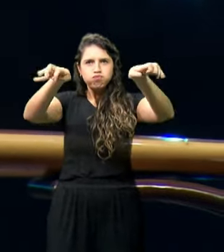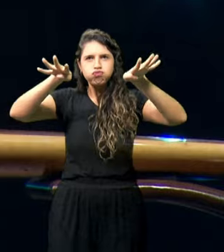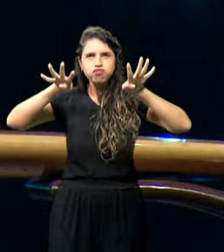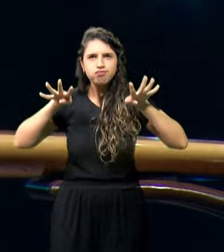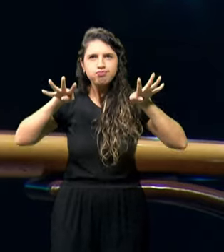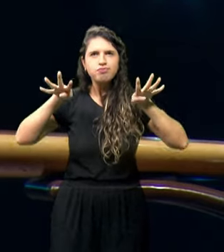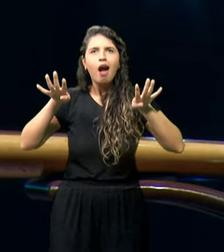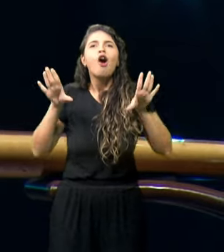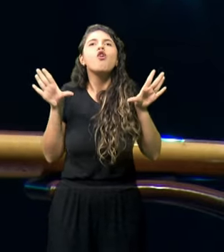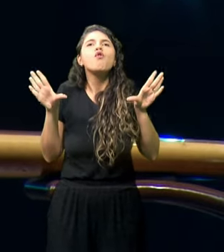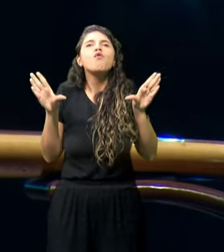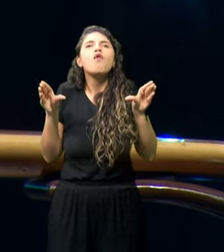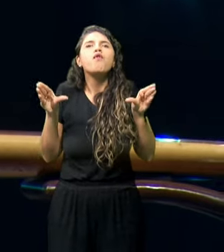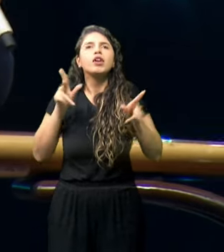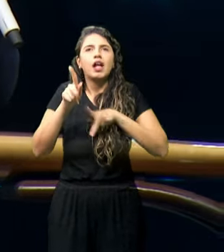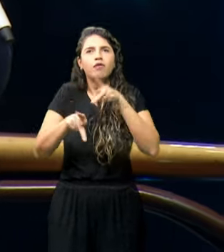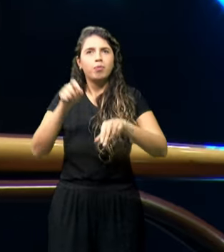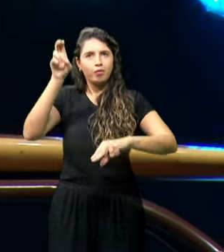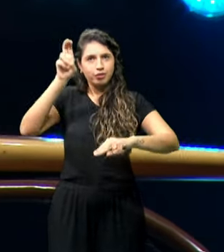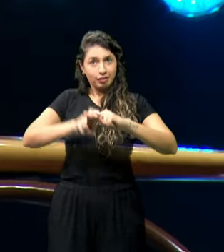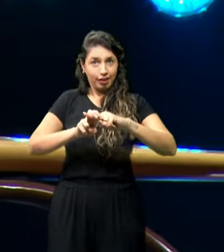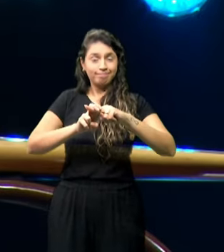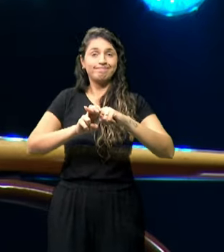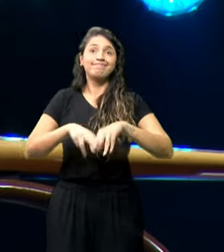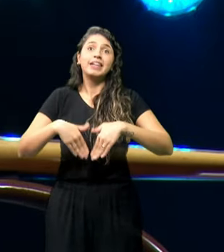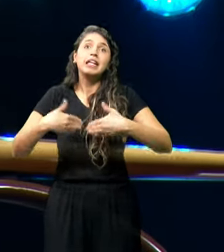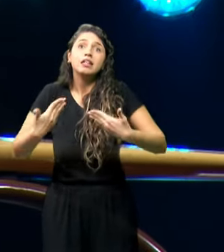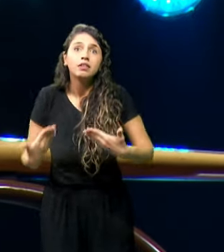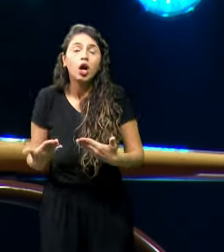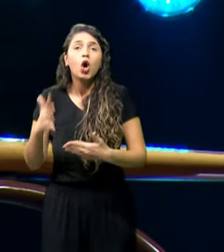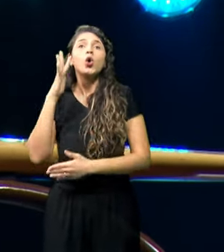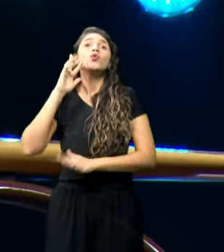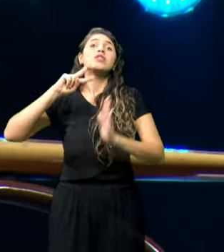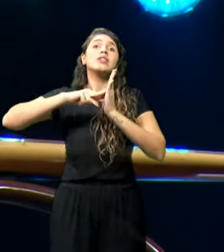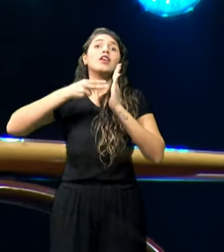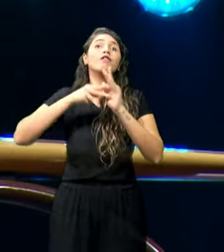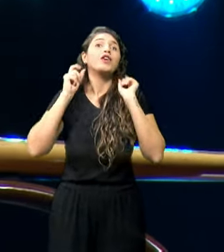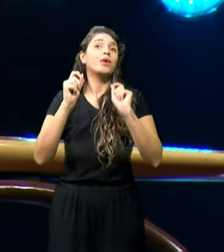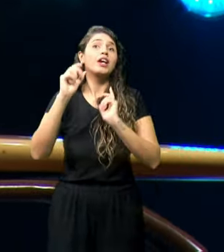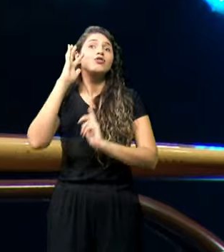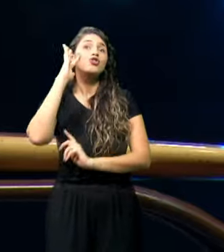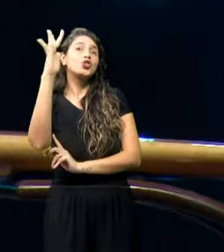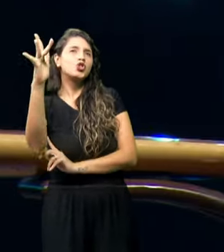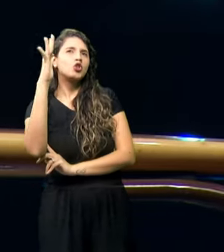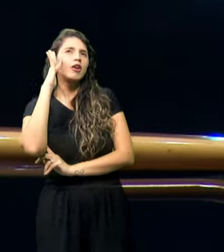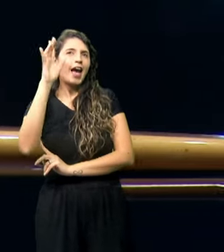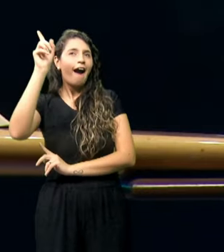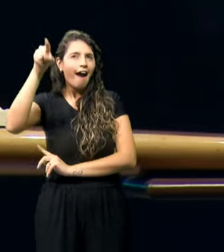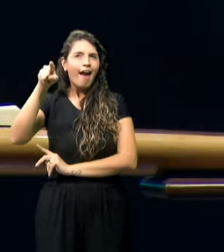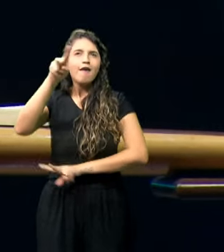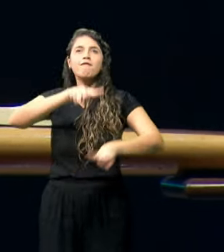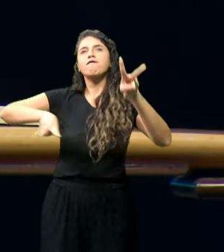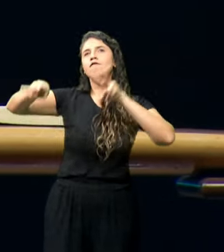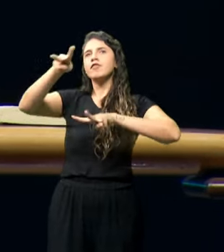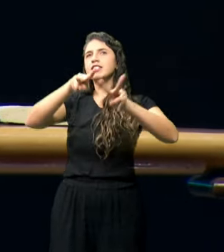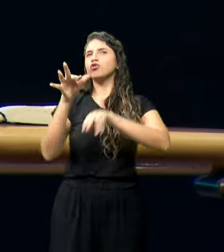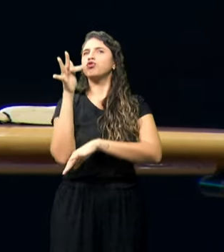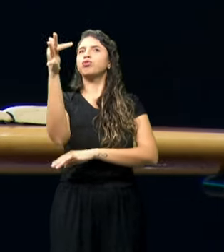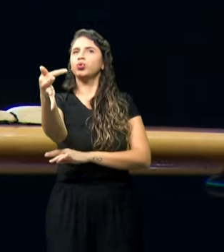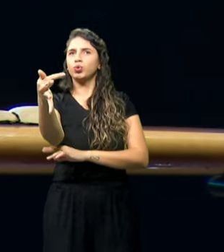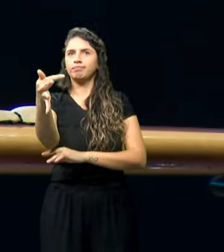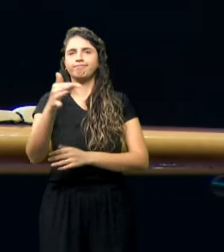vida. Então, sonhar é a capacidade de criar imagens. Você acaba de entrar na faculdade de